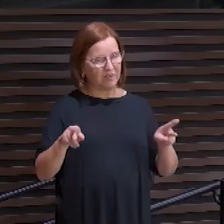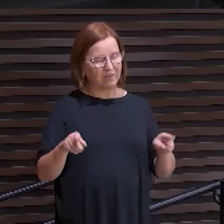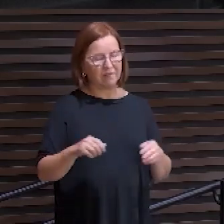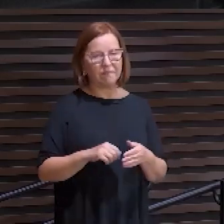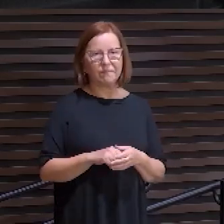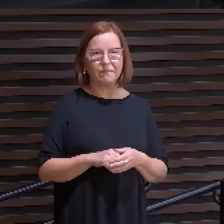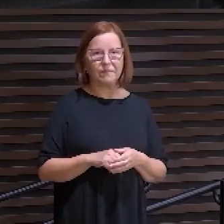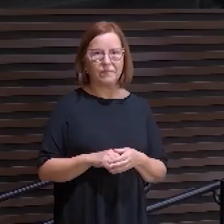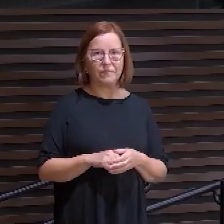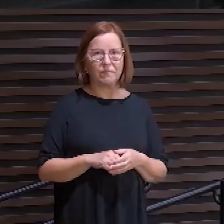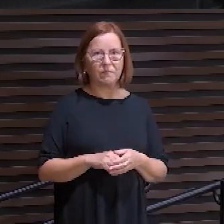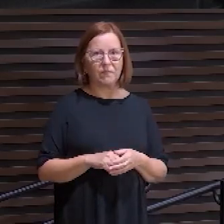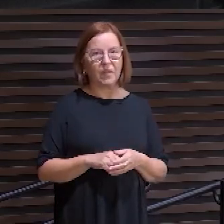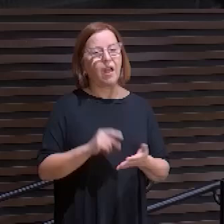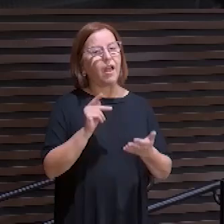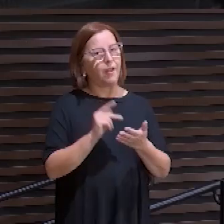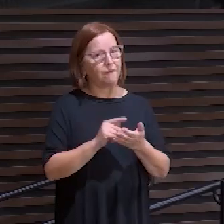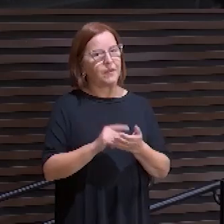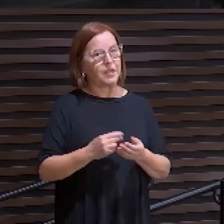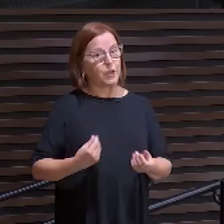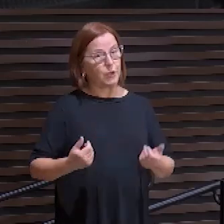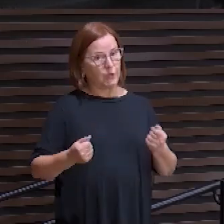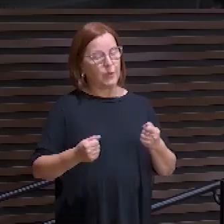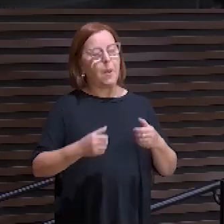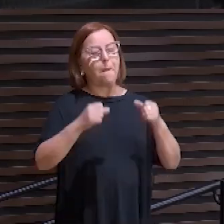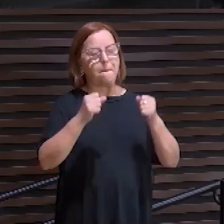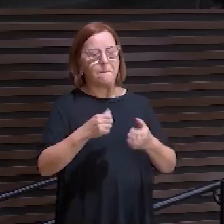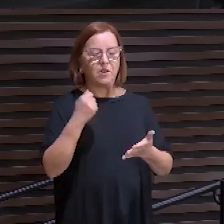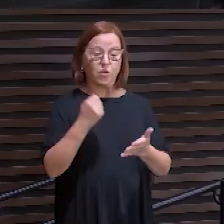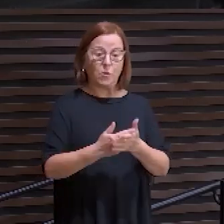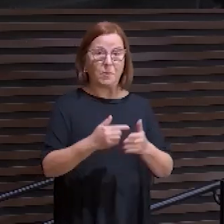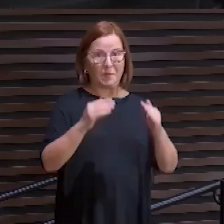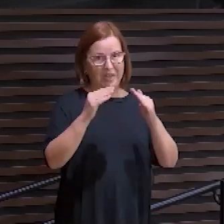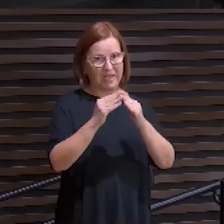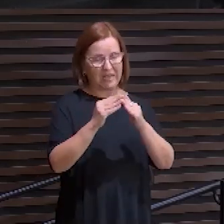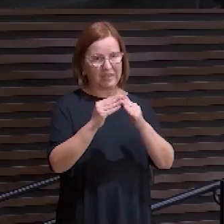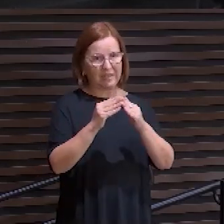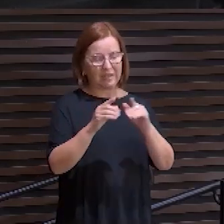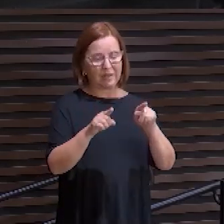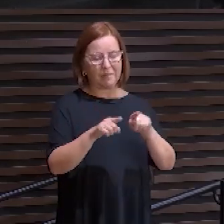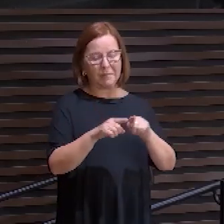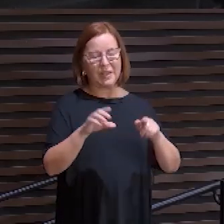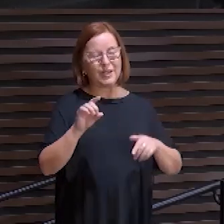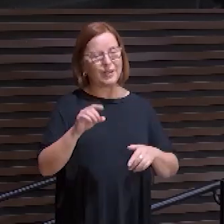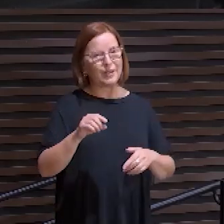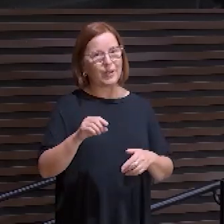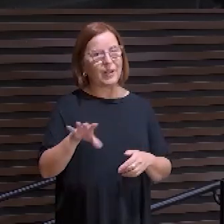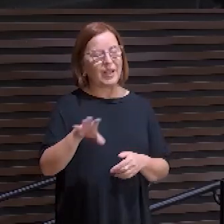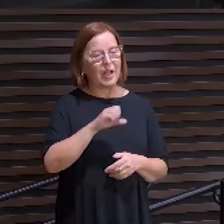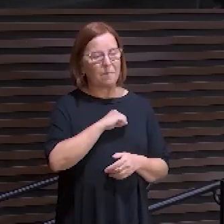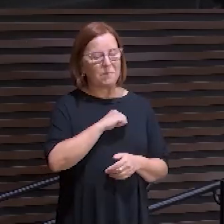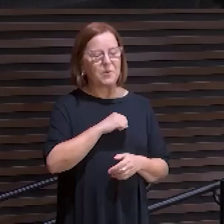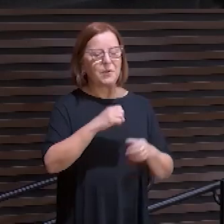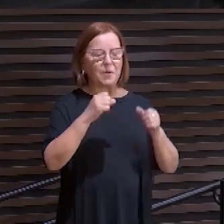Certamente que o dinheiro pode edificar uma casa, mas só o amor pode edificar o lar.